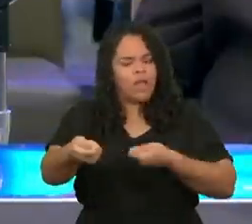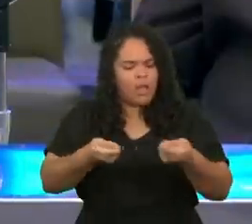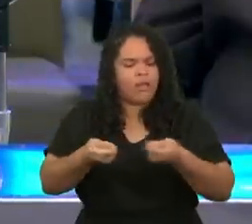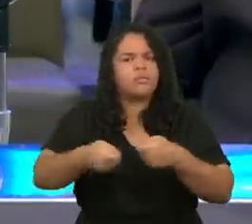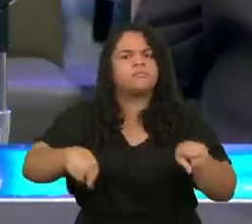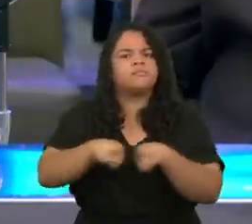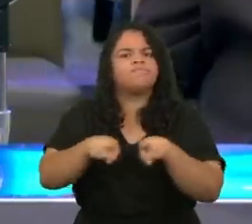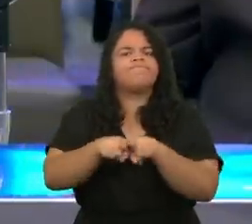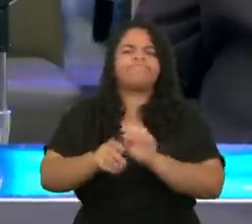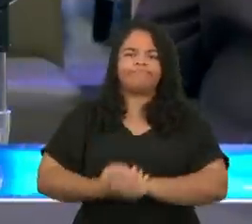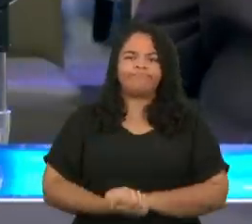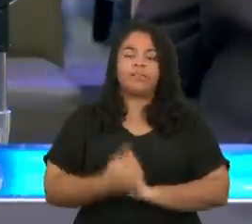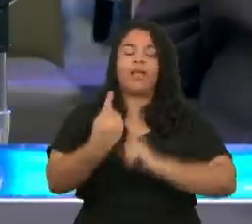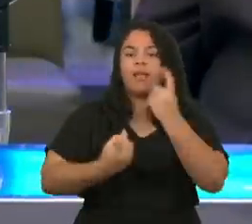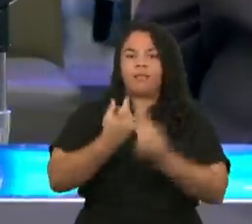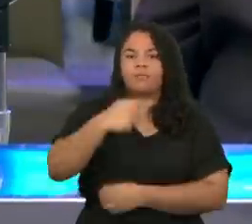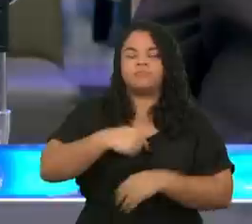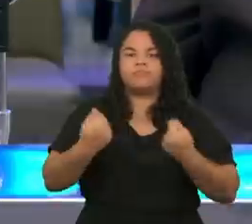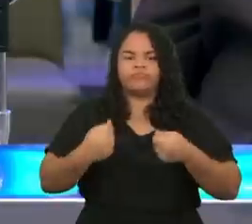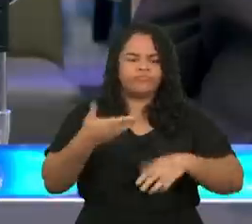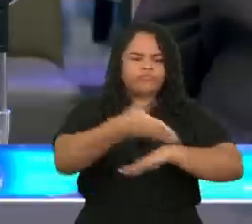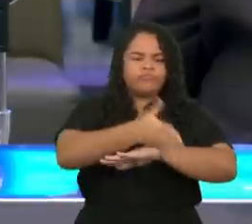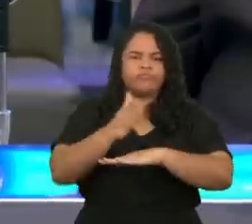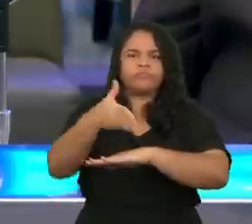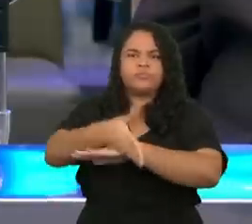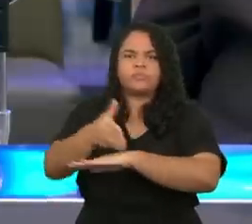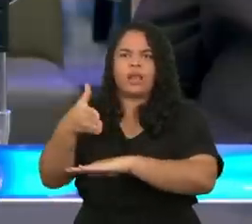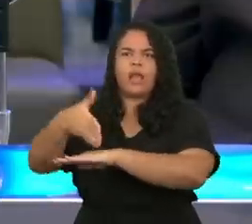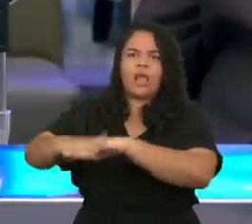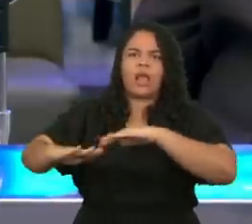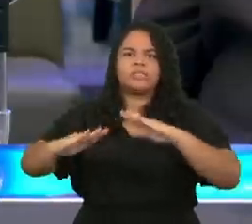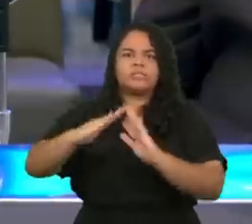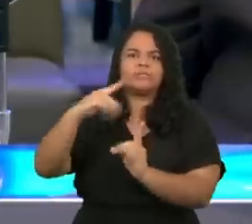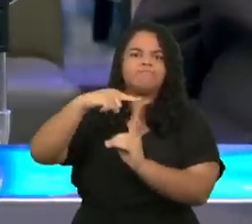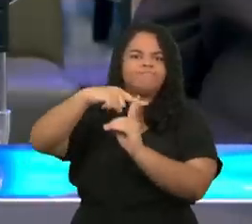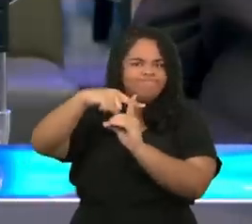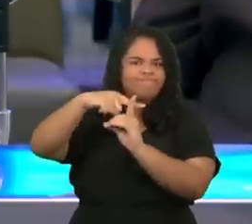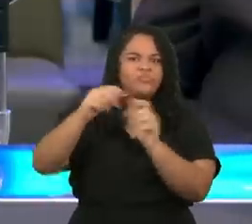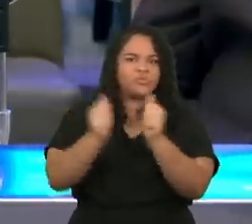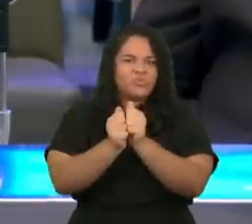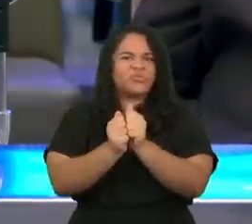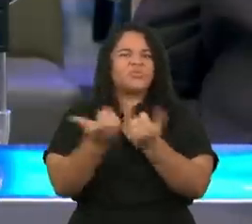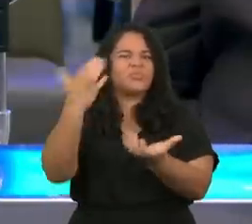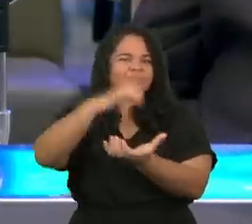era mais de 80 congregações eu tinha que sair e eles tinham que tem um lugar fixo para cultuar porque eles tinham